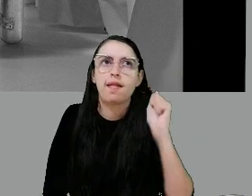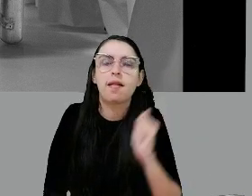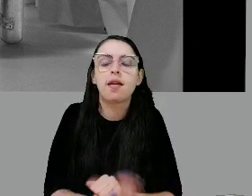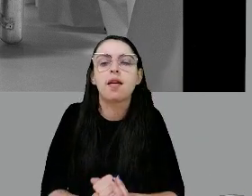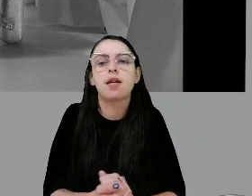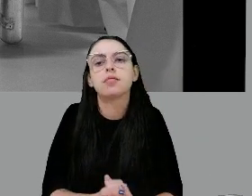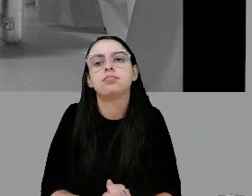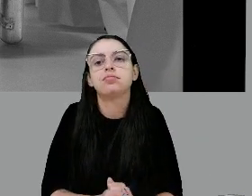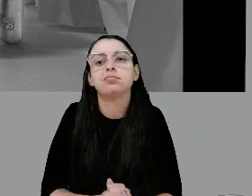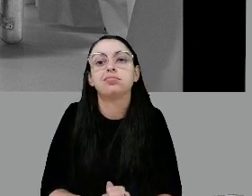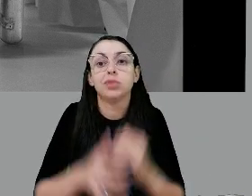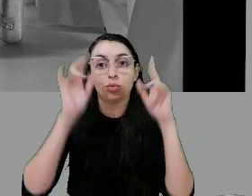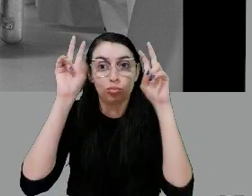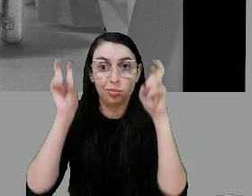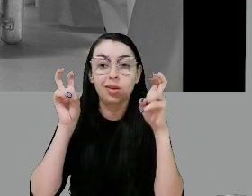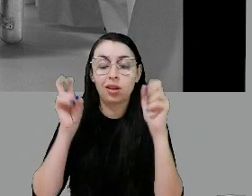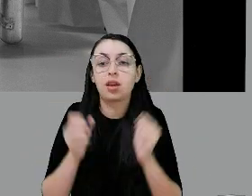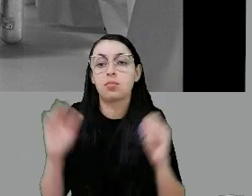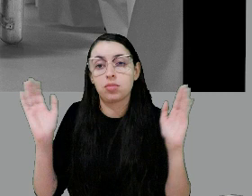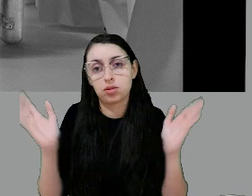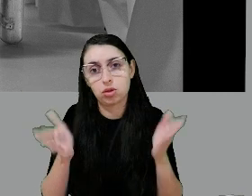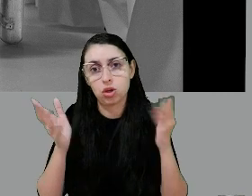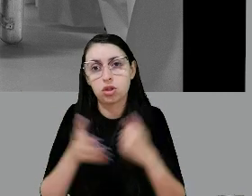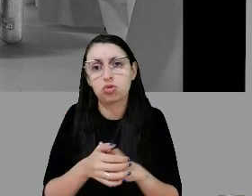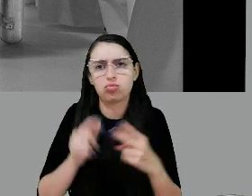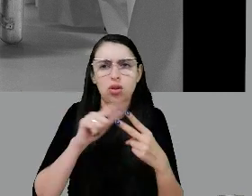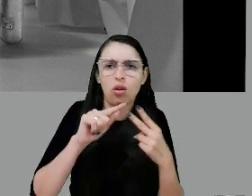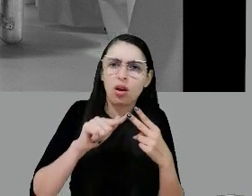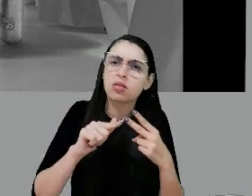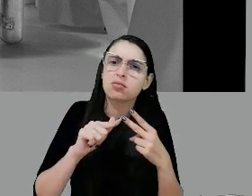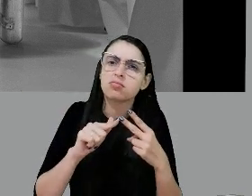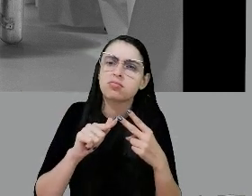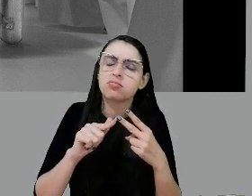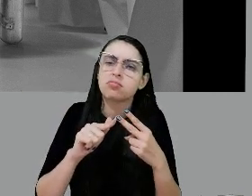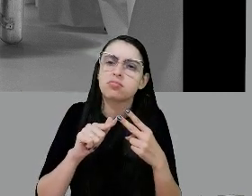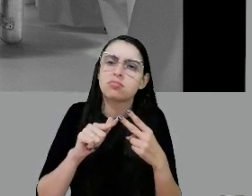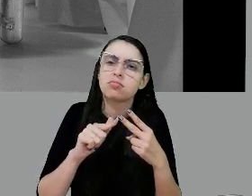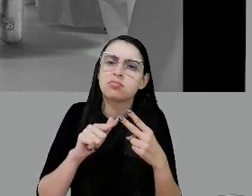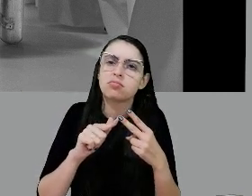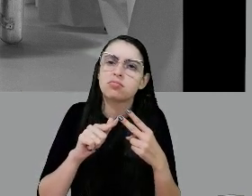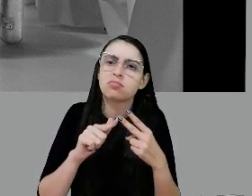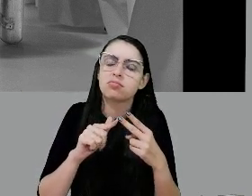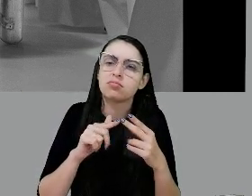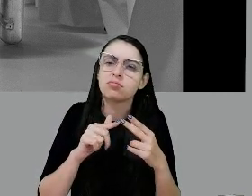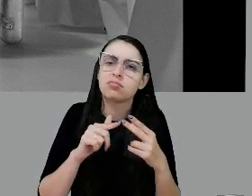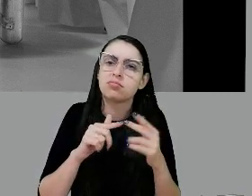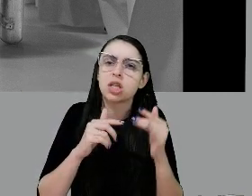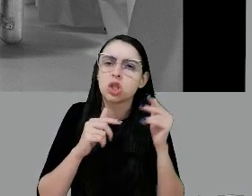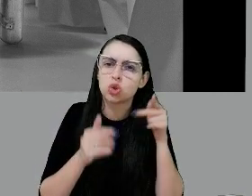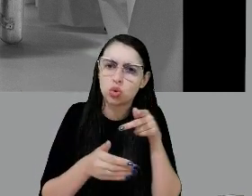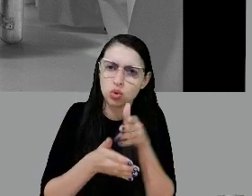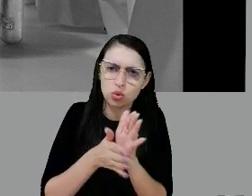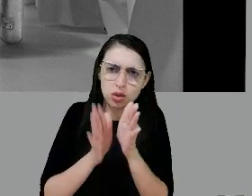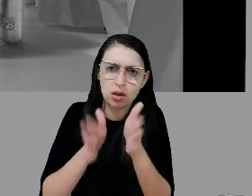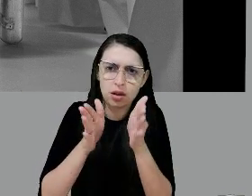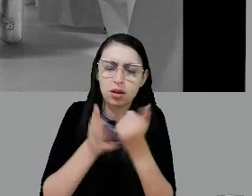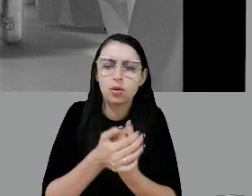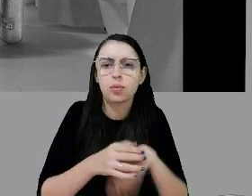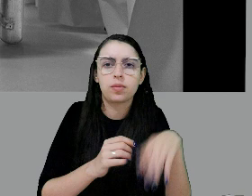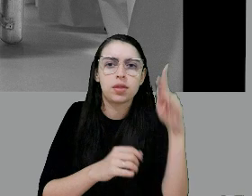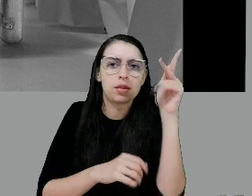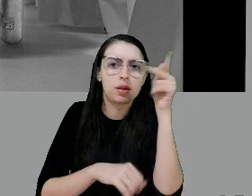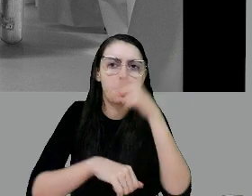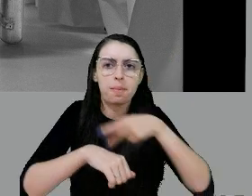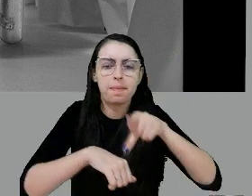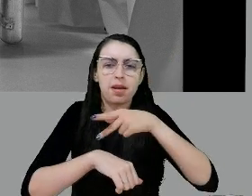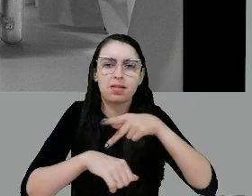trata da Amazônia, e é um assunto mais do que presente. Então, são 2 assuntos que vão nortear o